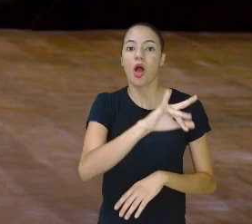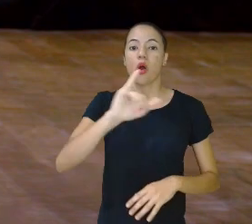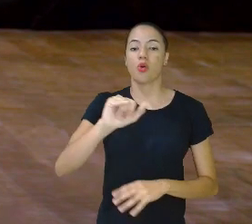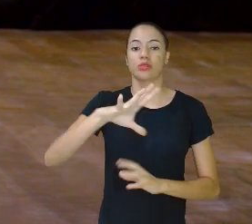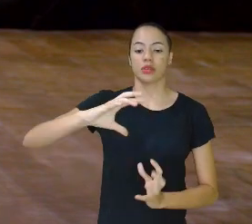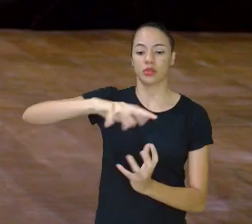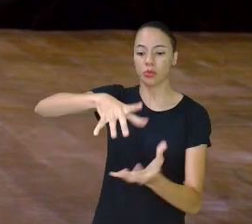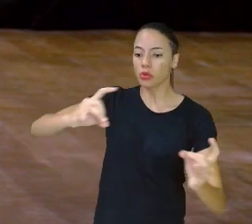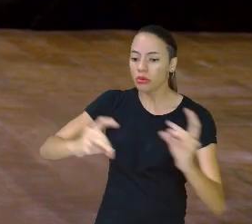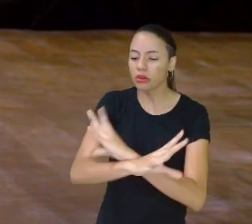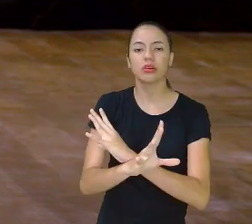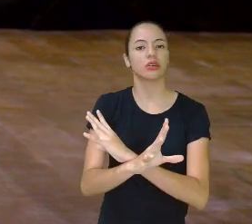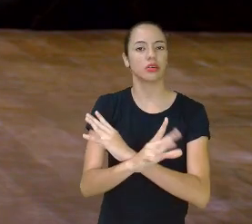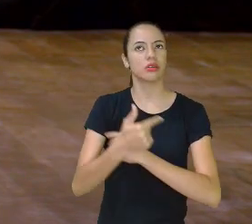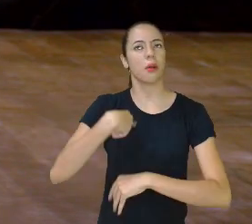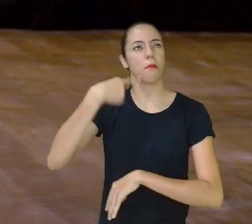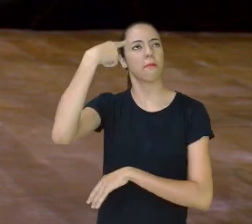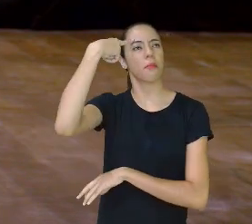pensar mais sobre isso.